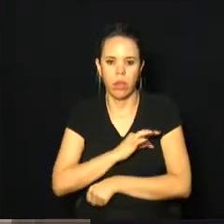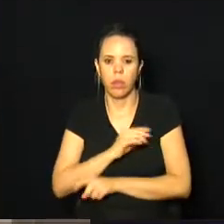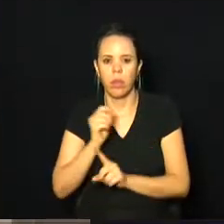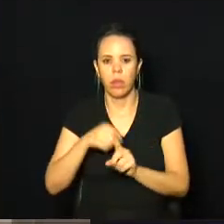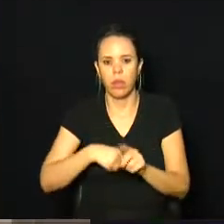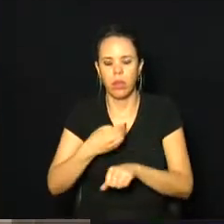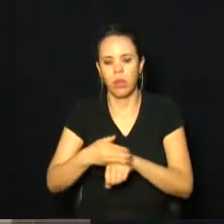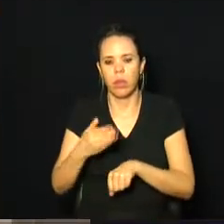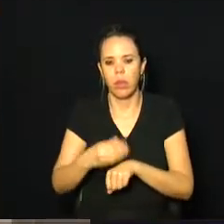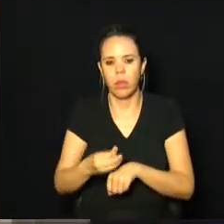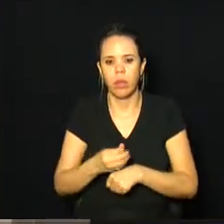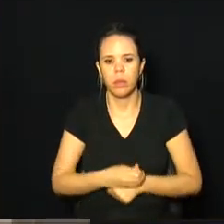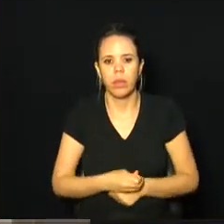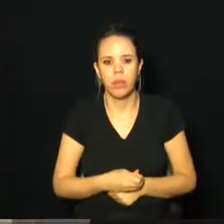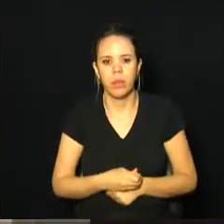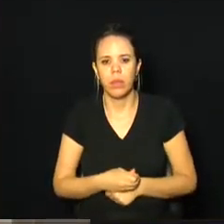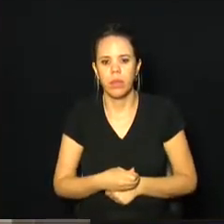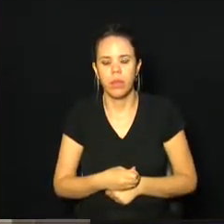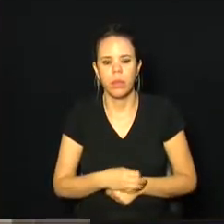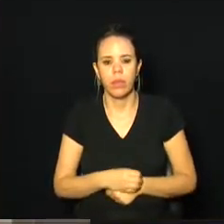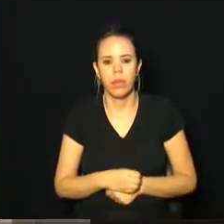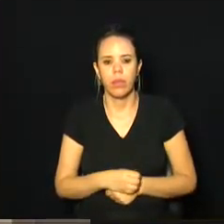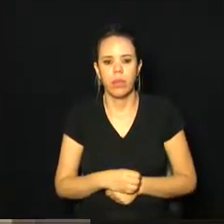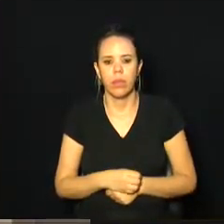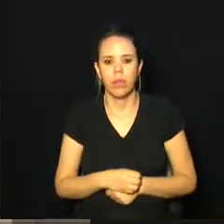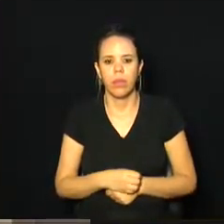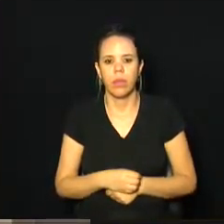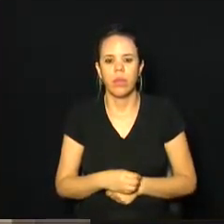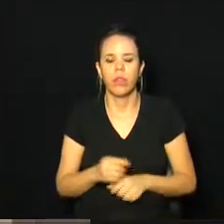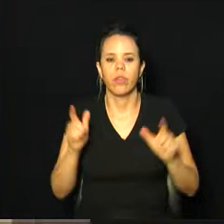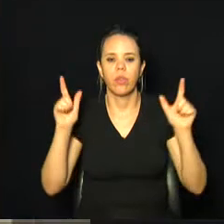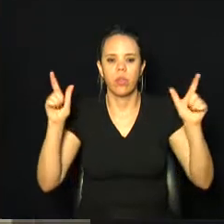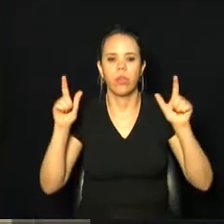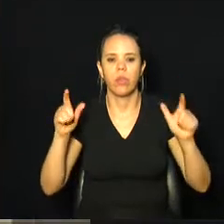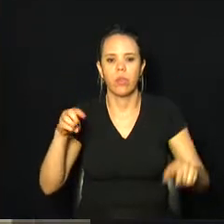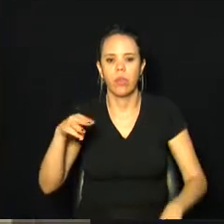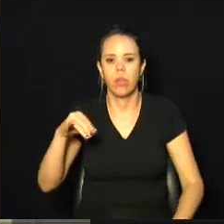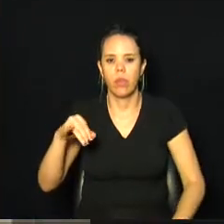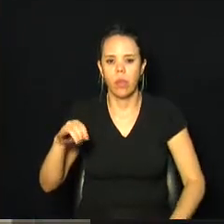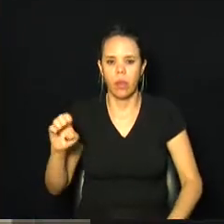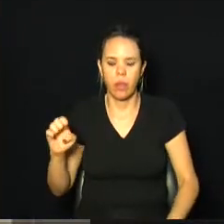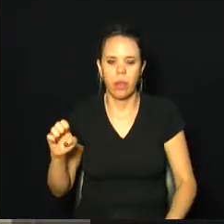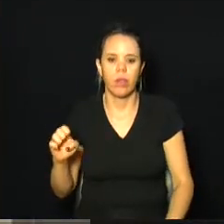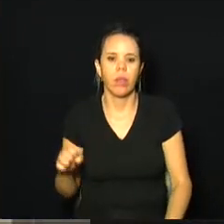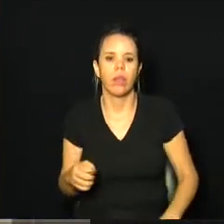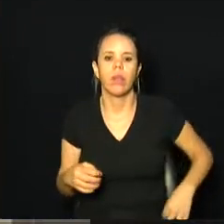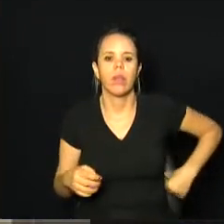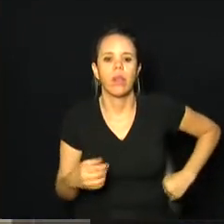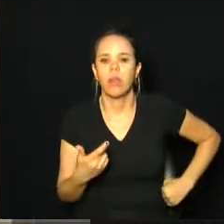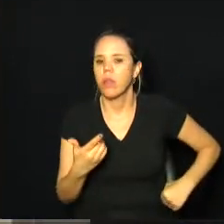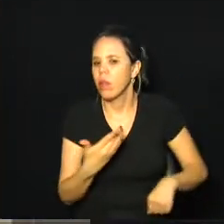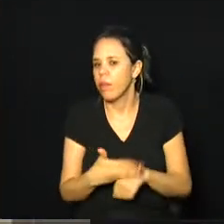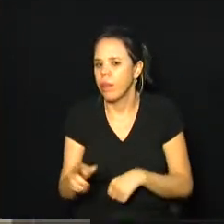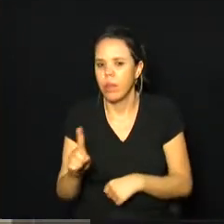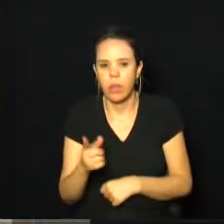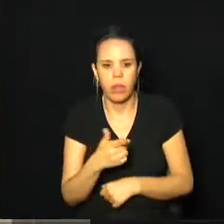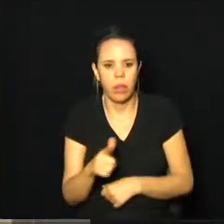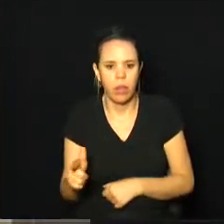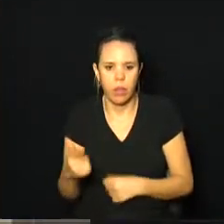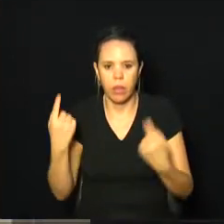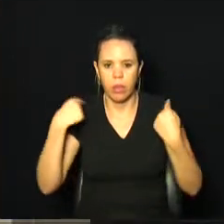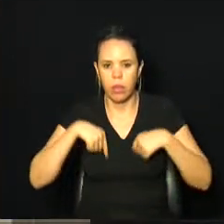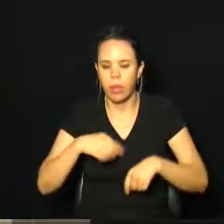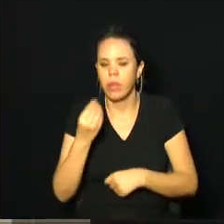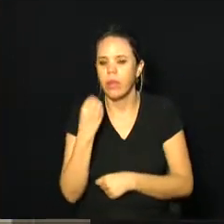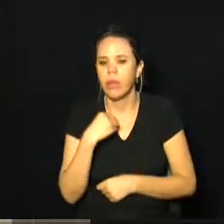treinamento. O som saiu, teve um manifesto de Miami para tirar o técnico, porque ele não dava treino. A gente estava muito fraco